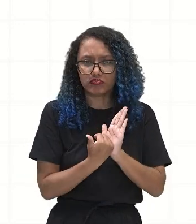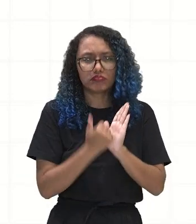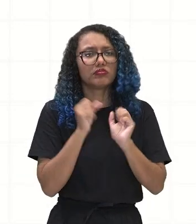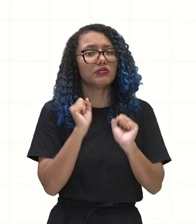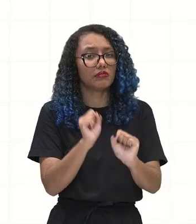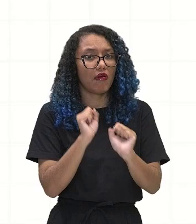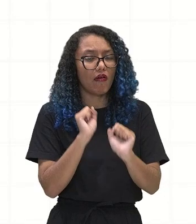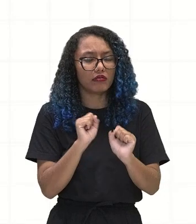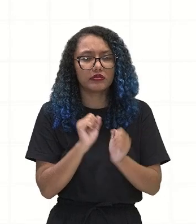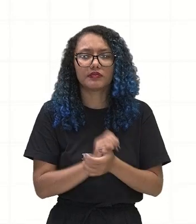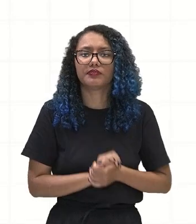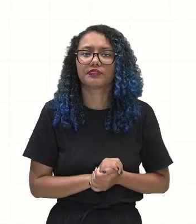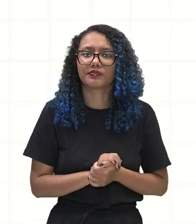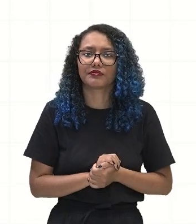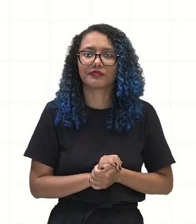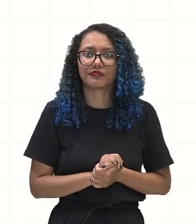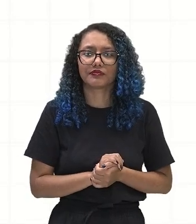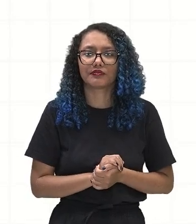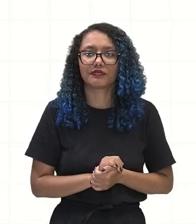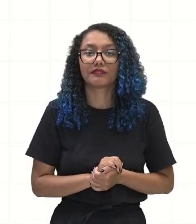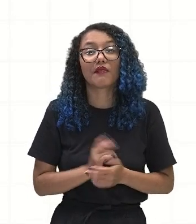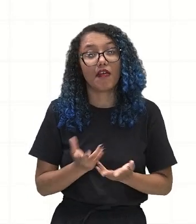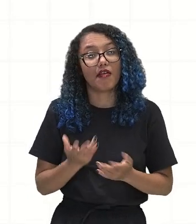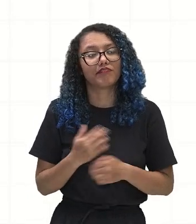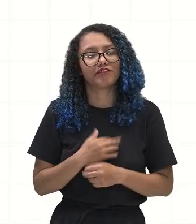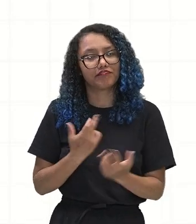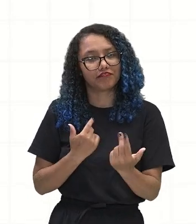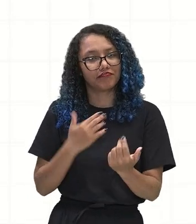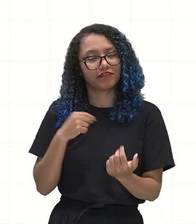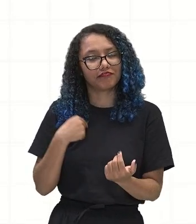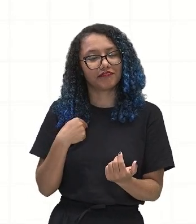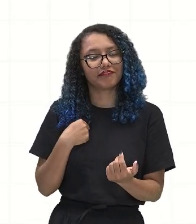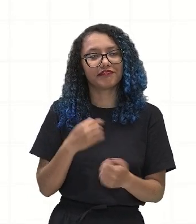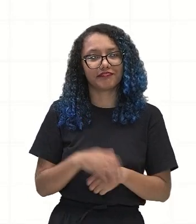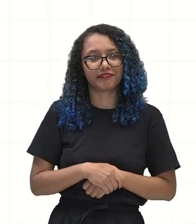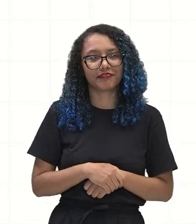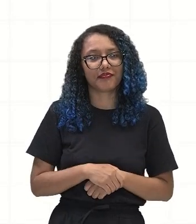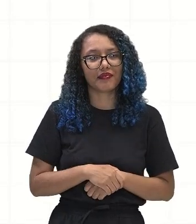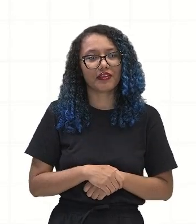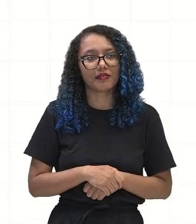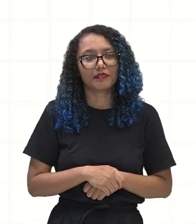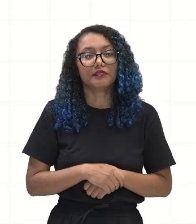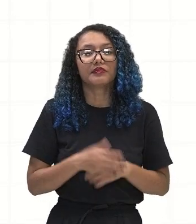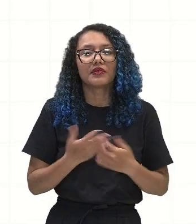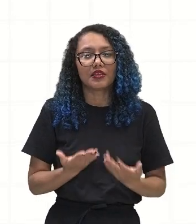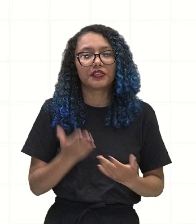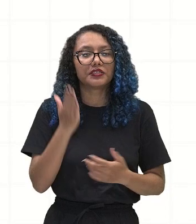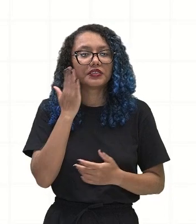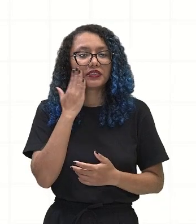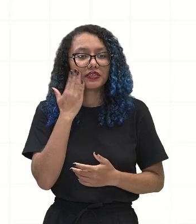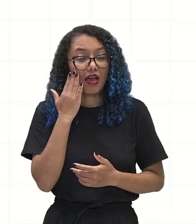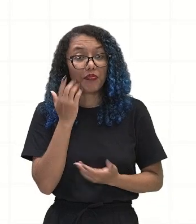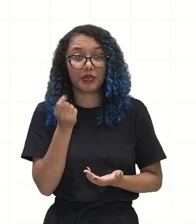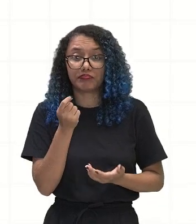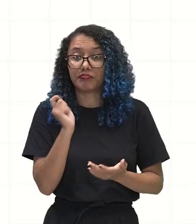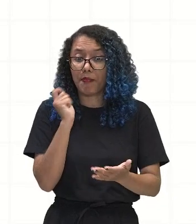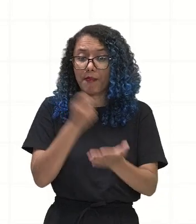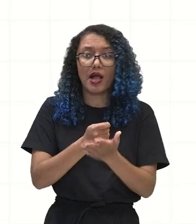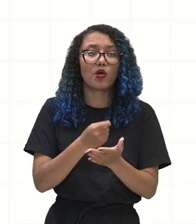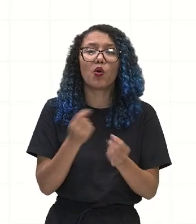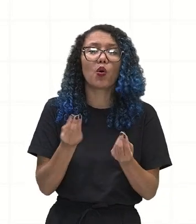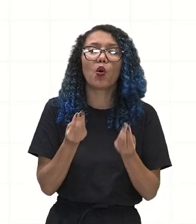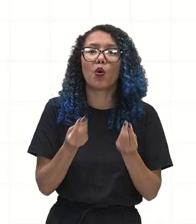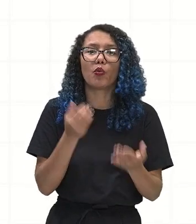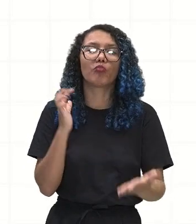vista, como o professor Alexandre faz. Sabendo que o professor Alexandre realizou a compra à vista,